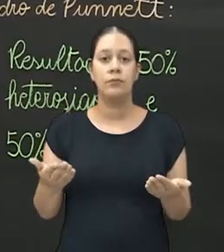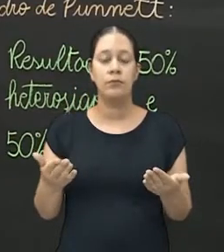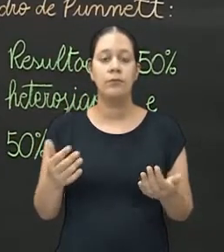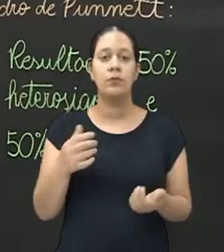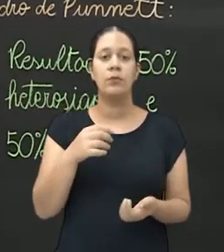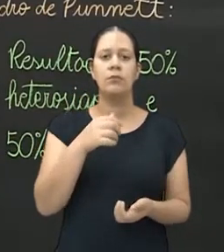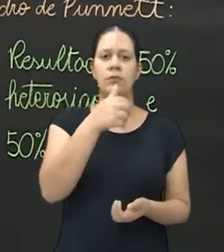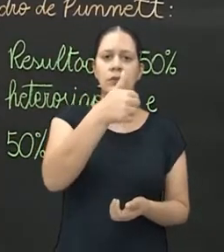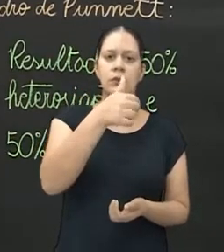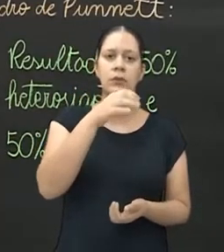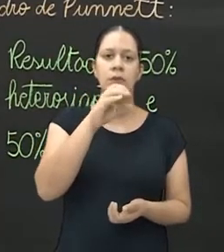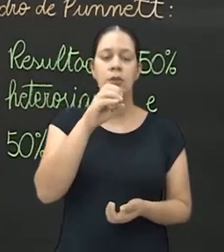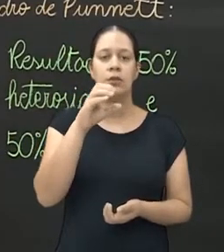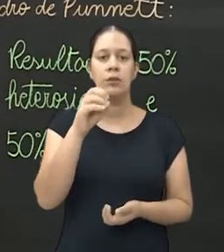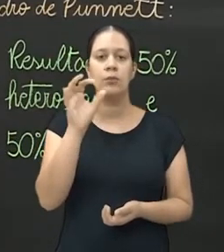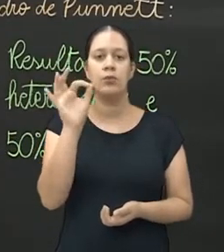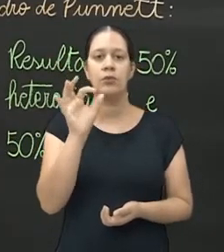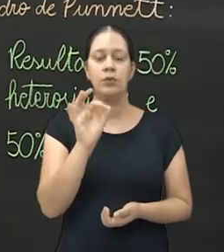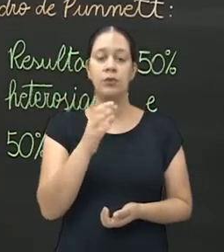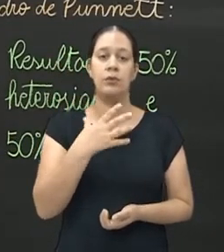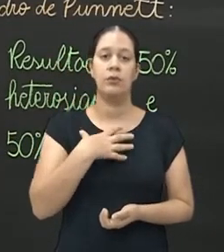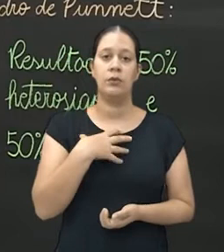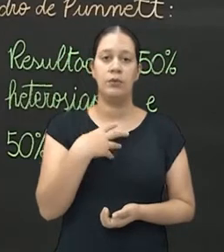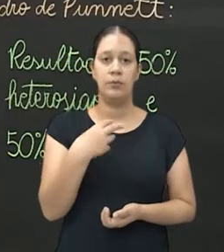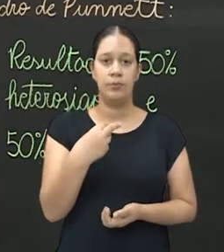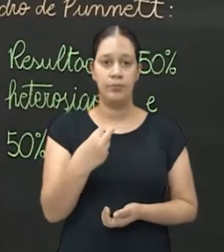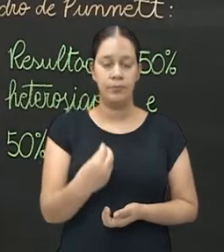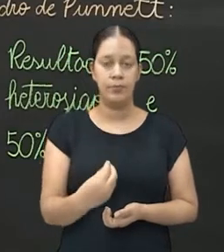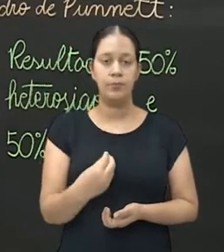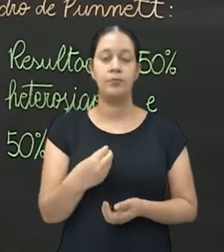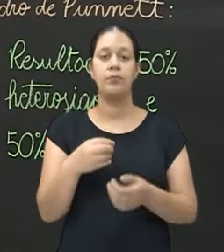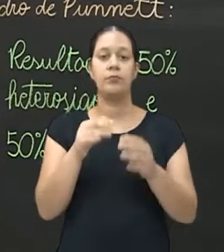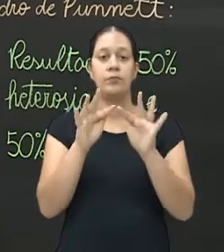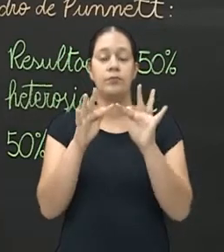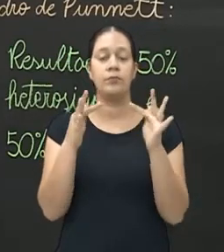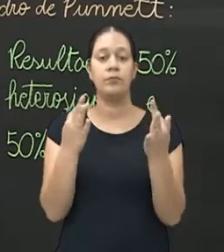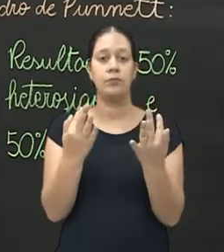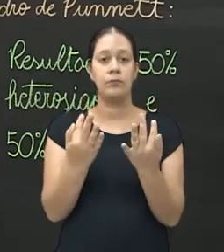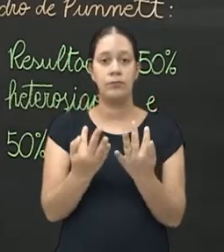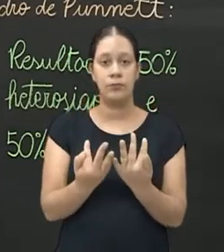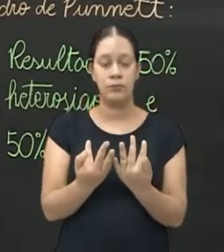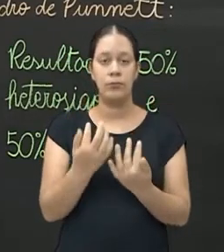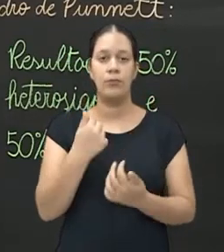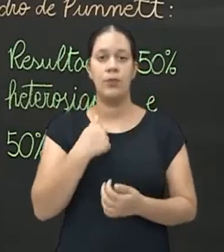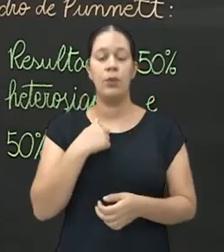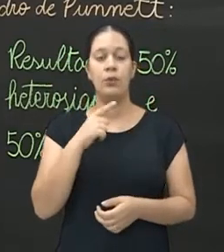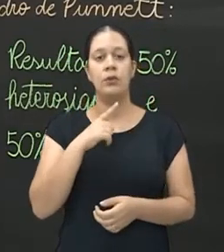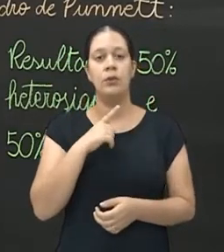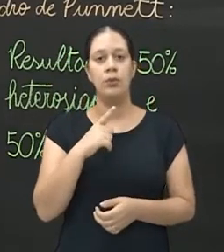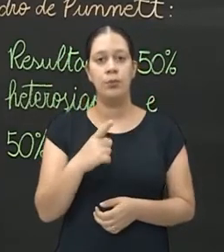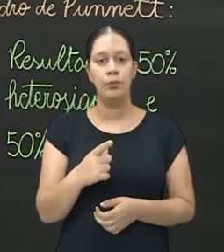100% dos filhos, como vai ser então as probabilidades dessa família? Eu vou dizer que eu tenho